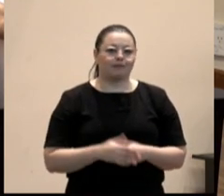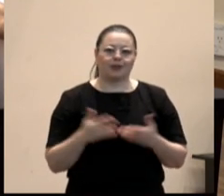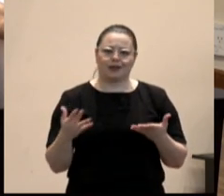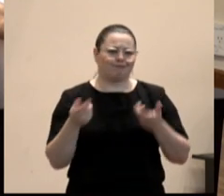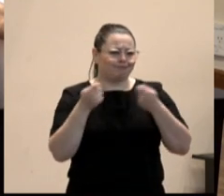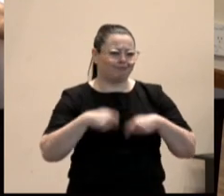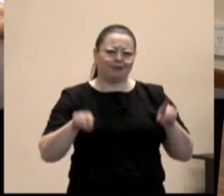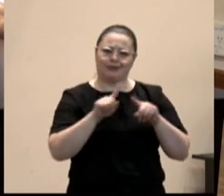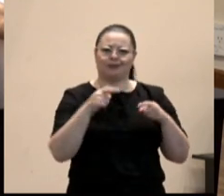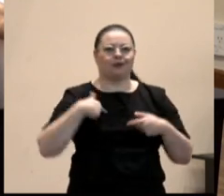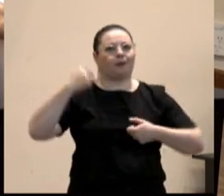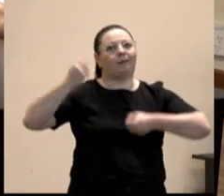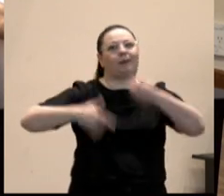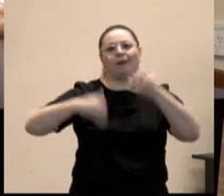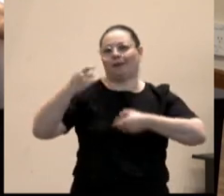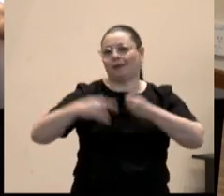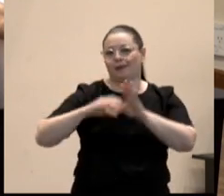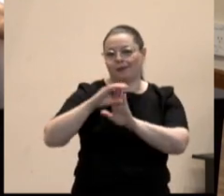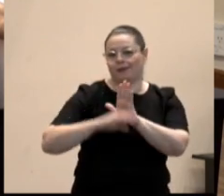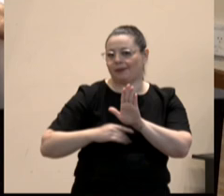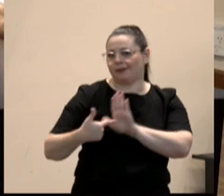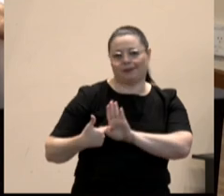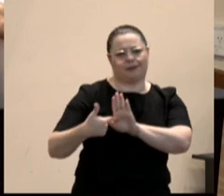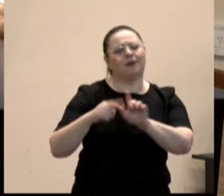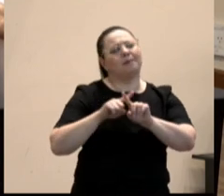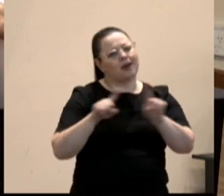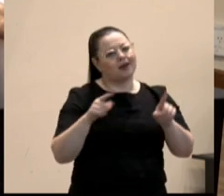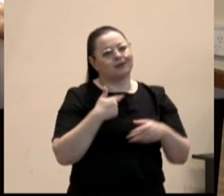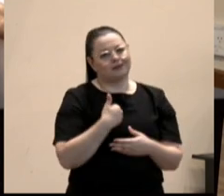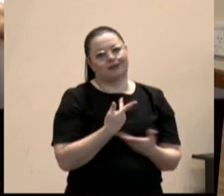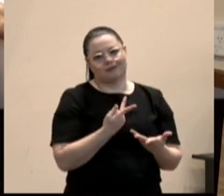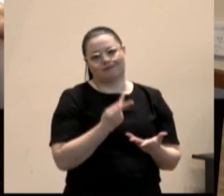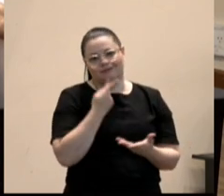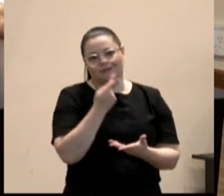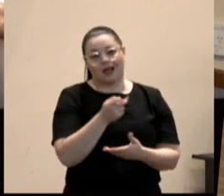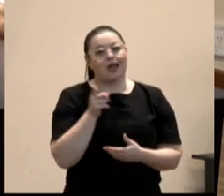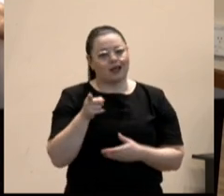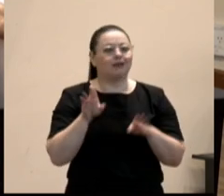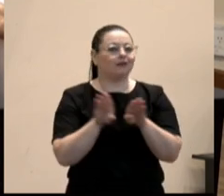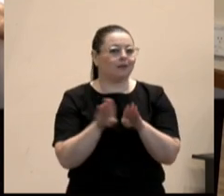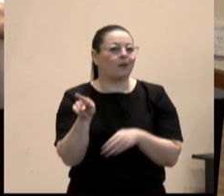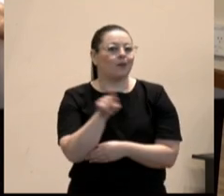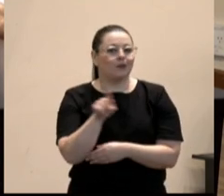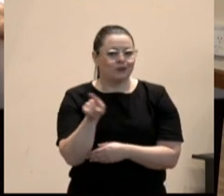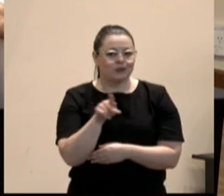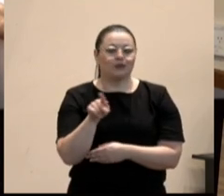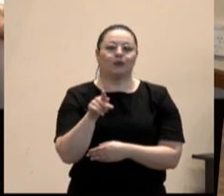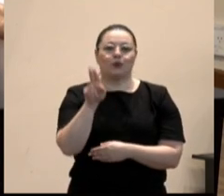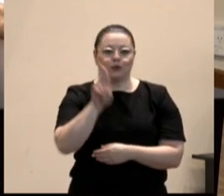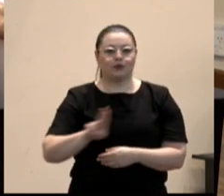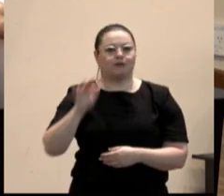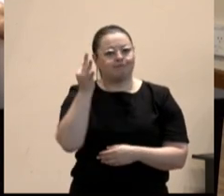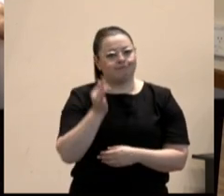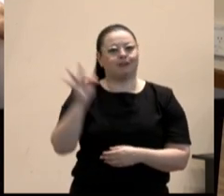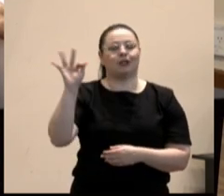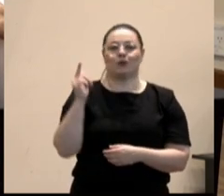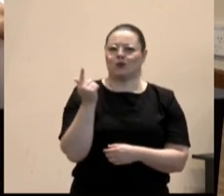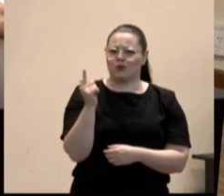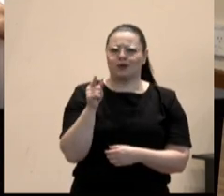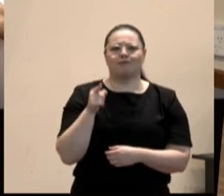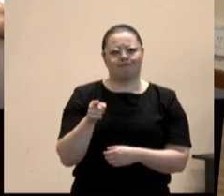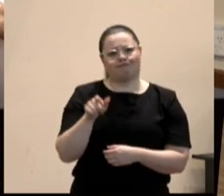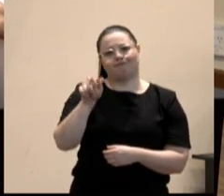grandes apresentações, né, mas, enfim, professor da Universidade Federal de Goiás, é